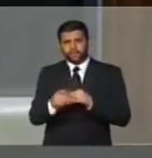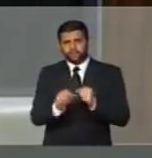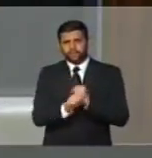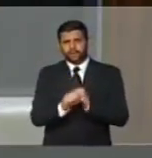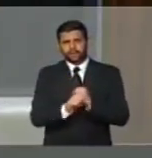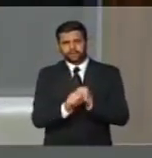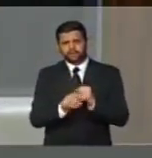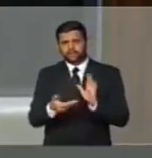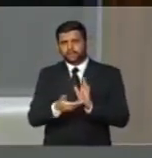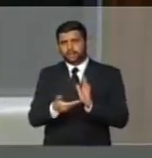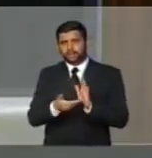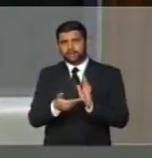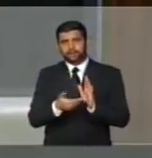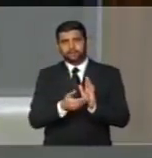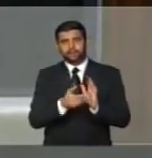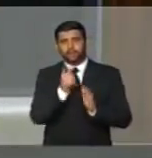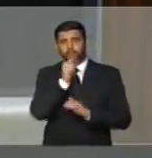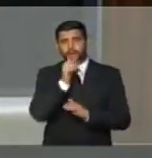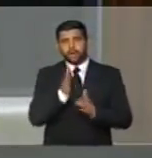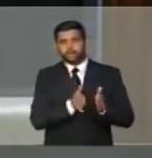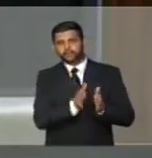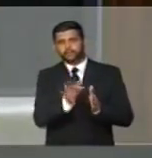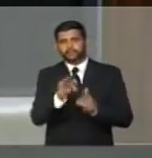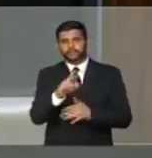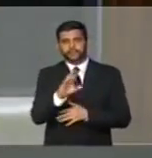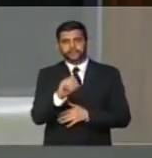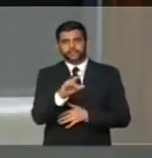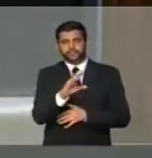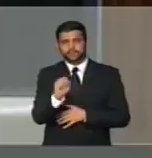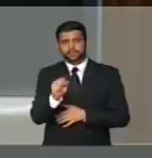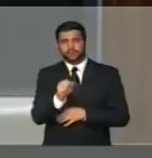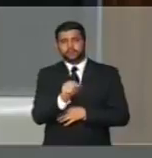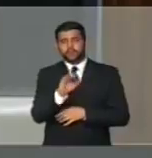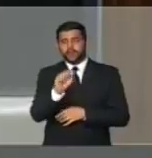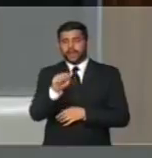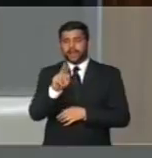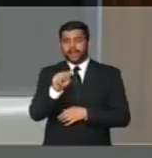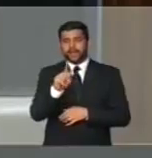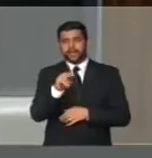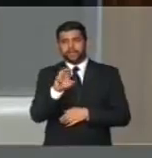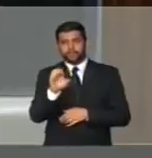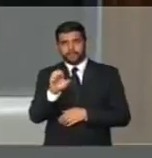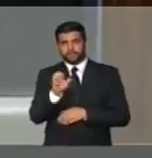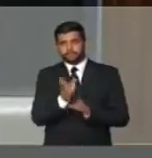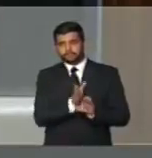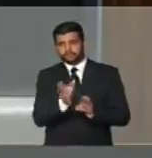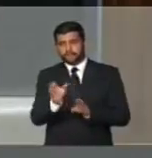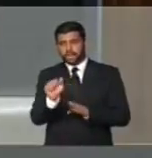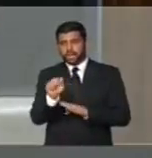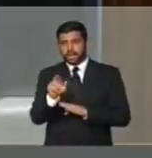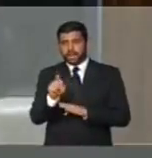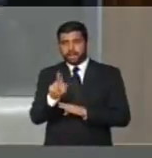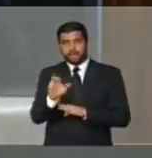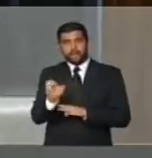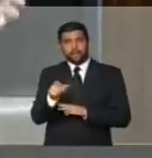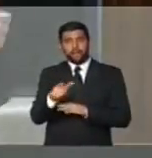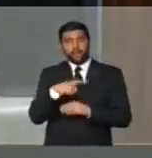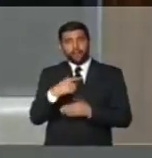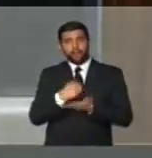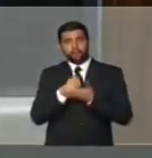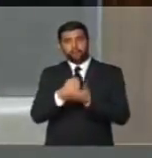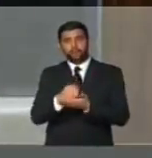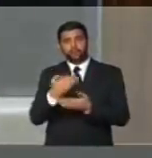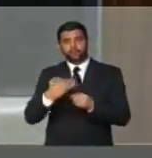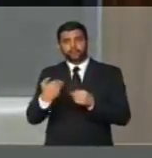muito tempo, com água do Rio São Francisco para o Araripe, a adutora do Araripe, que aí atendeu